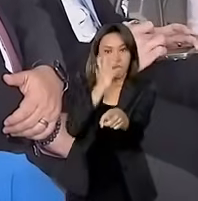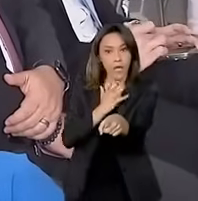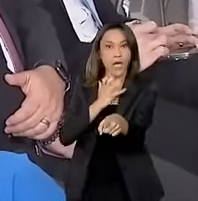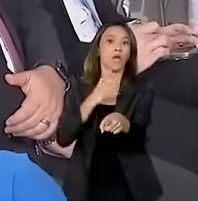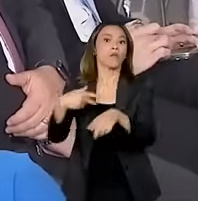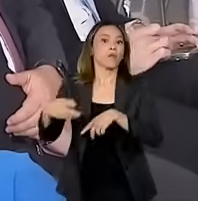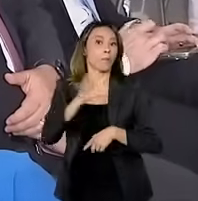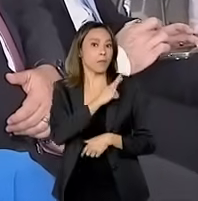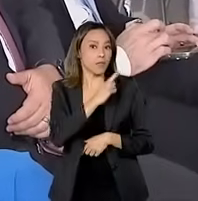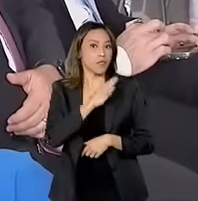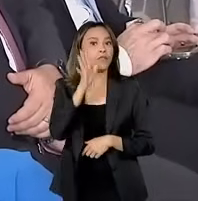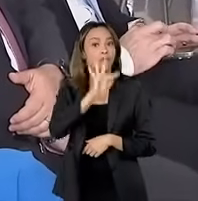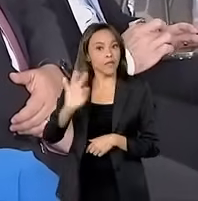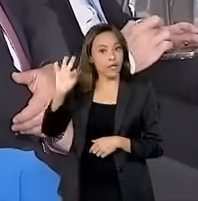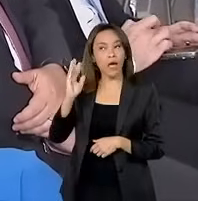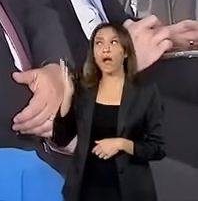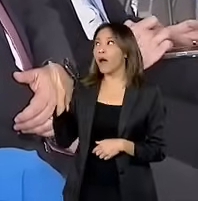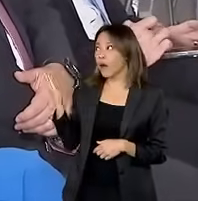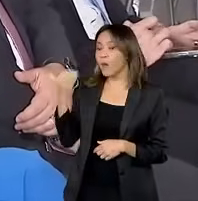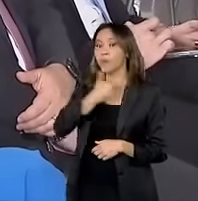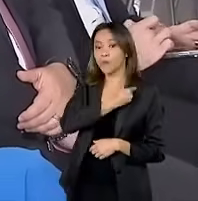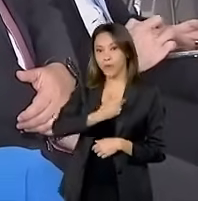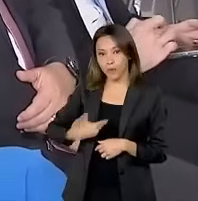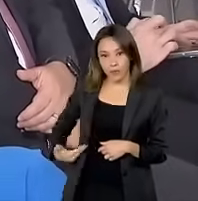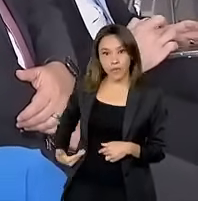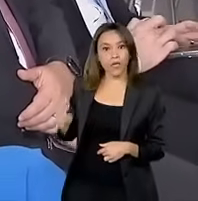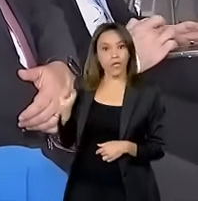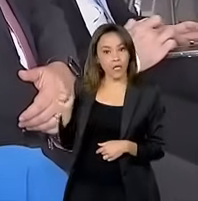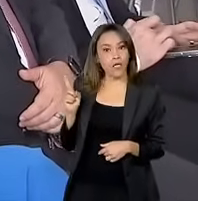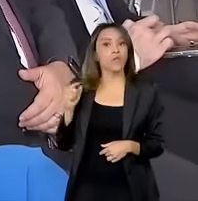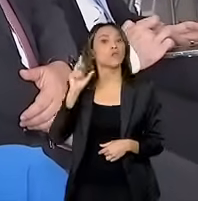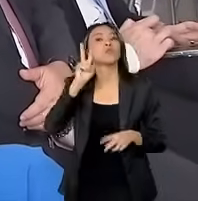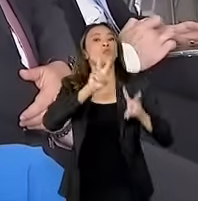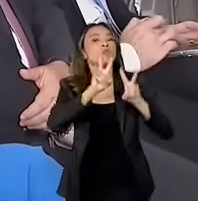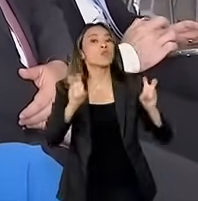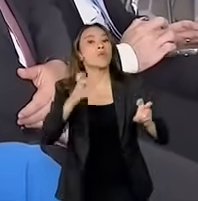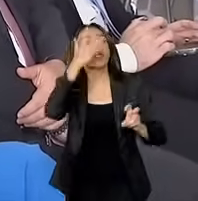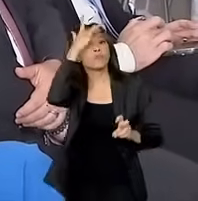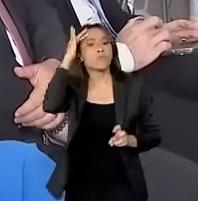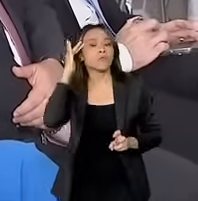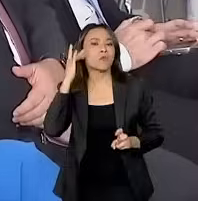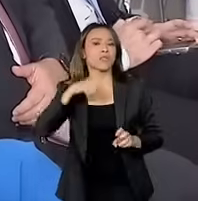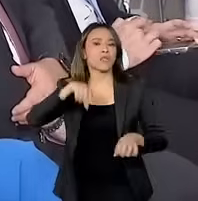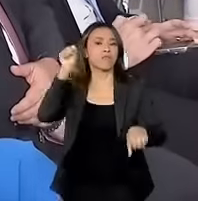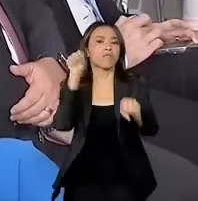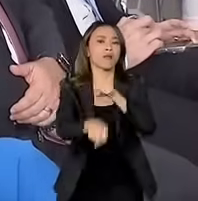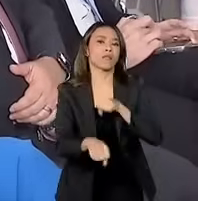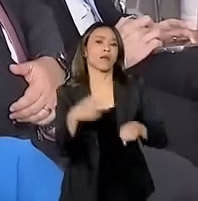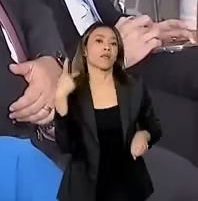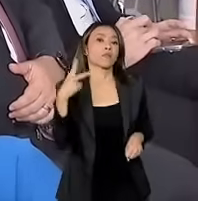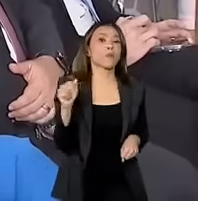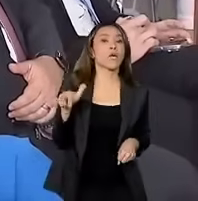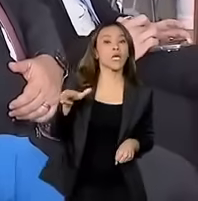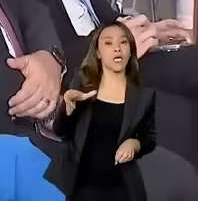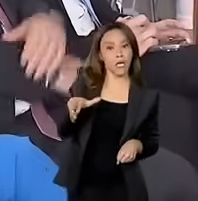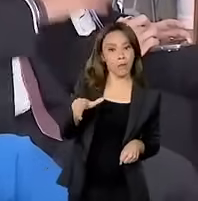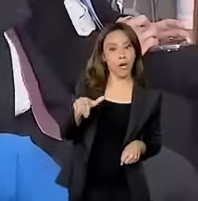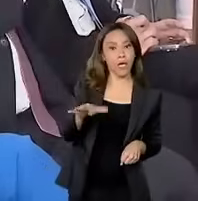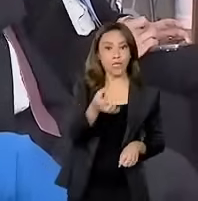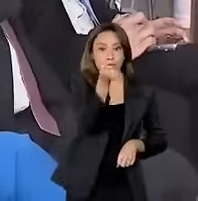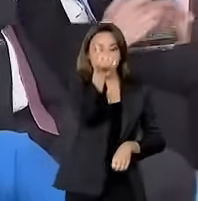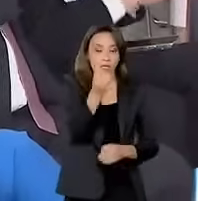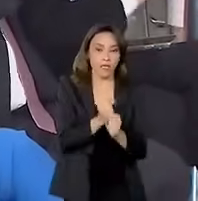e do Governo Federal na apuração dos criminosos da sua irmã, da Marielle, que estava